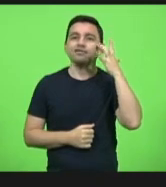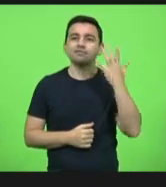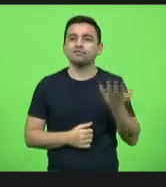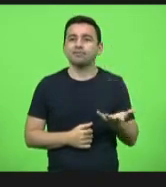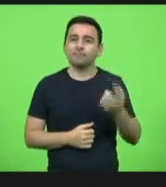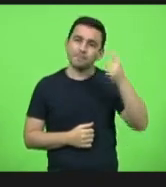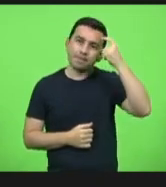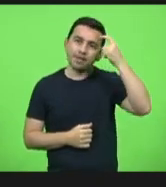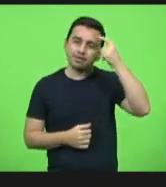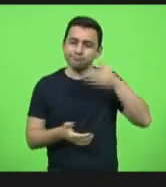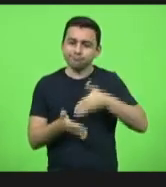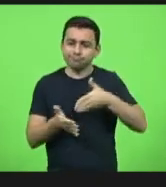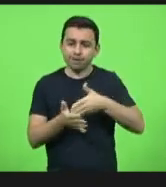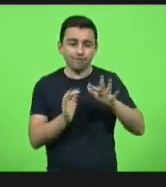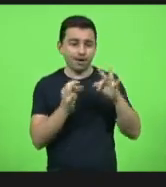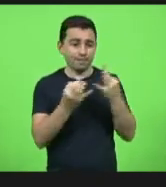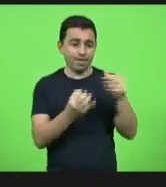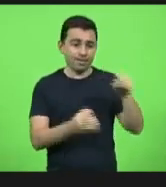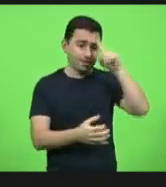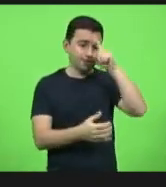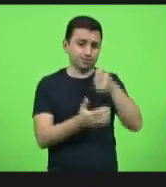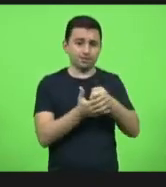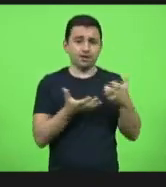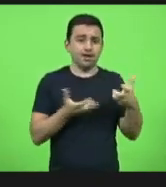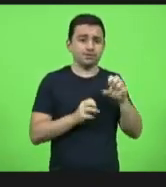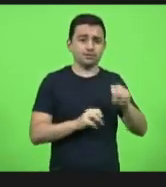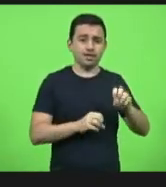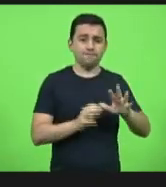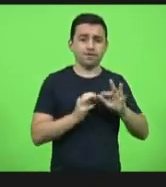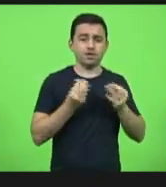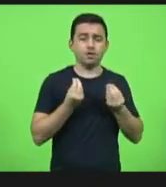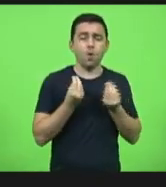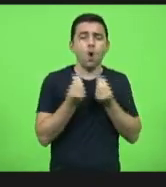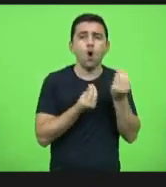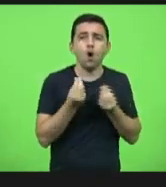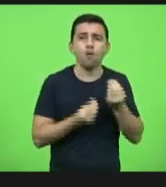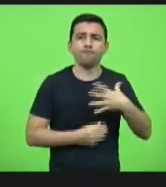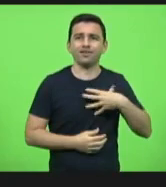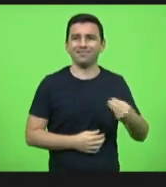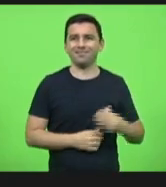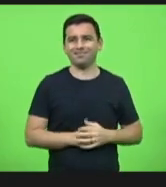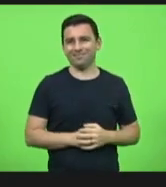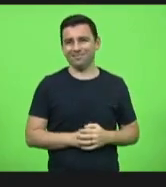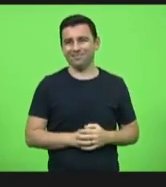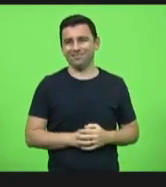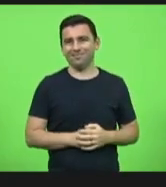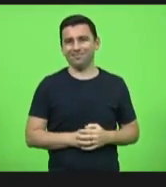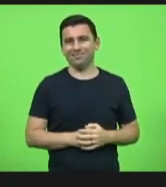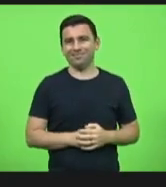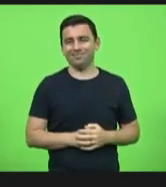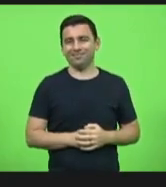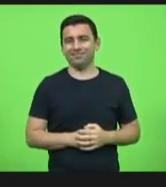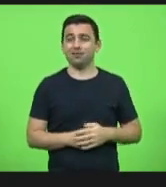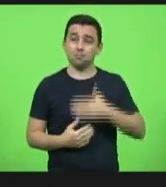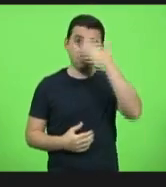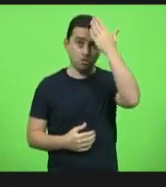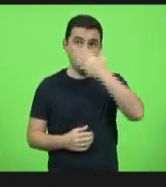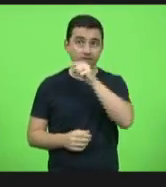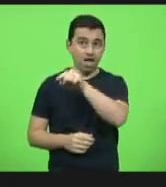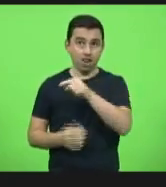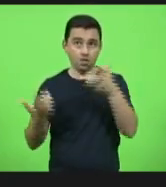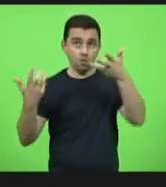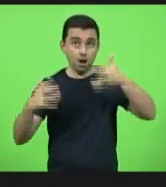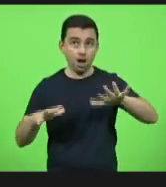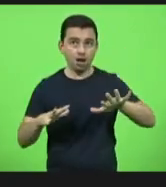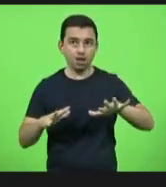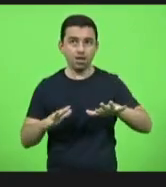Ela não quer permitir que uma família decida como quer educar seus filhos. Nós precisamos trazer esse assunto para plenário. A prova de que ela não quer isso é que ela está